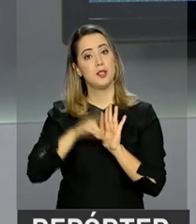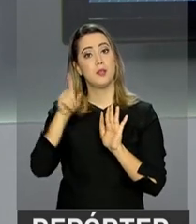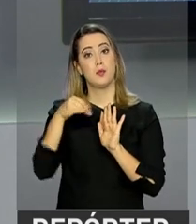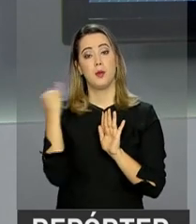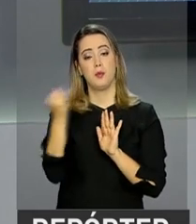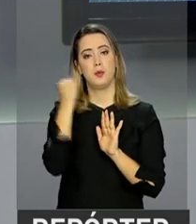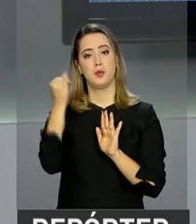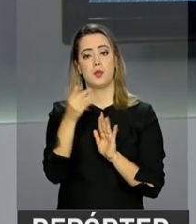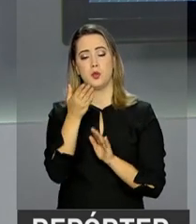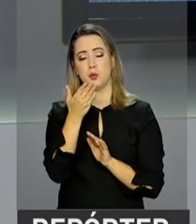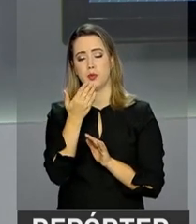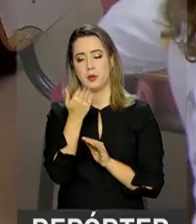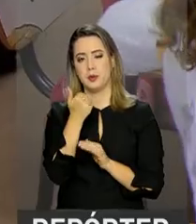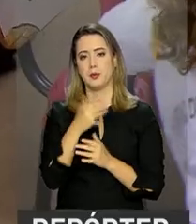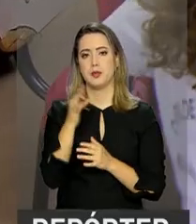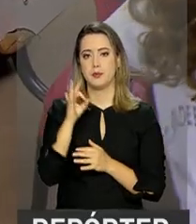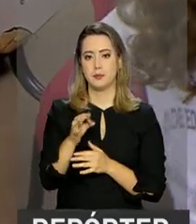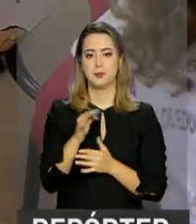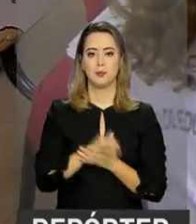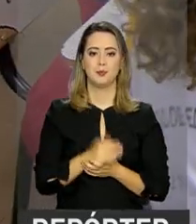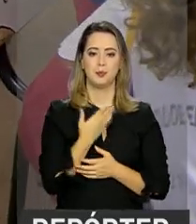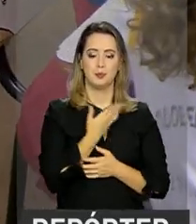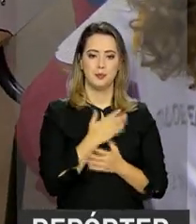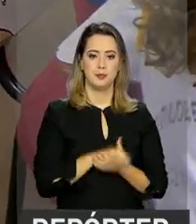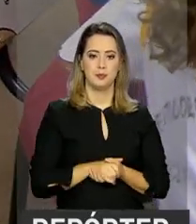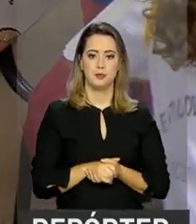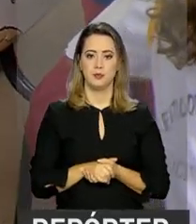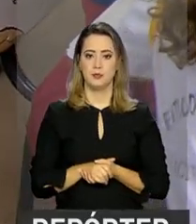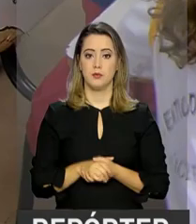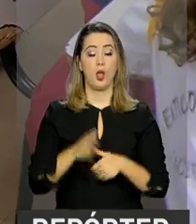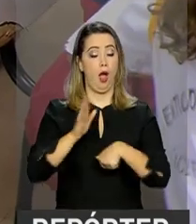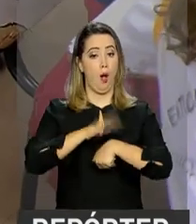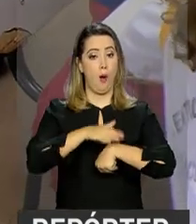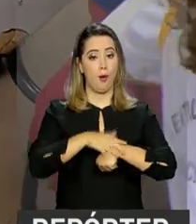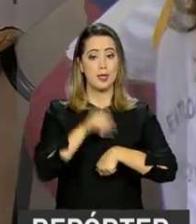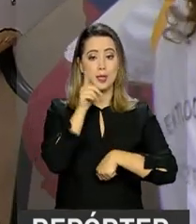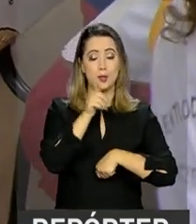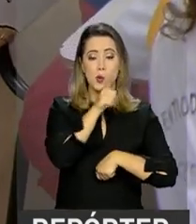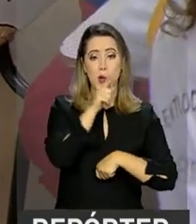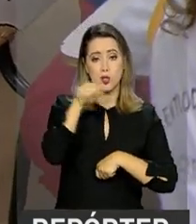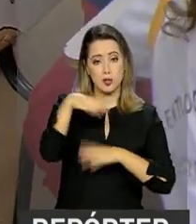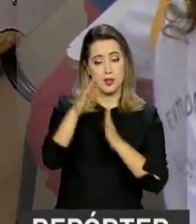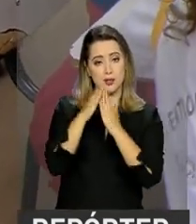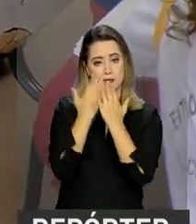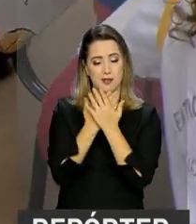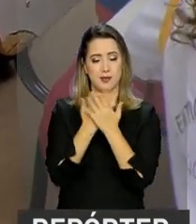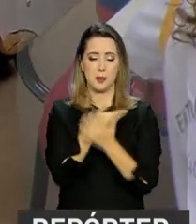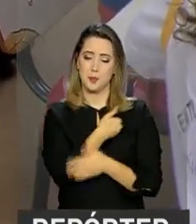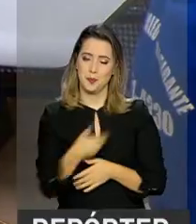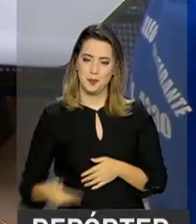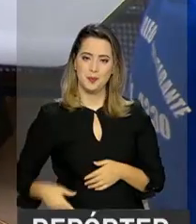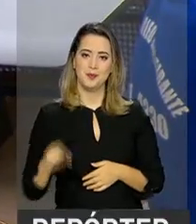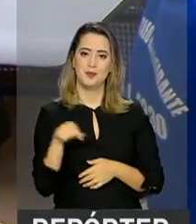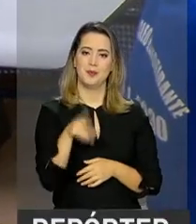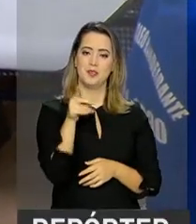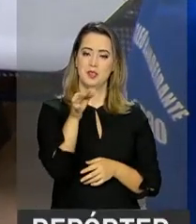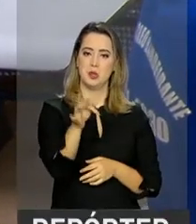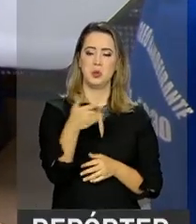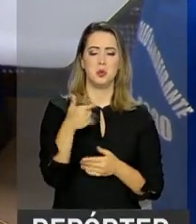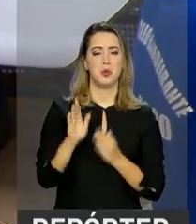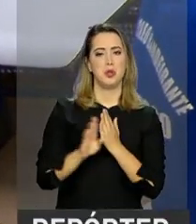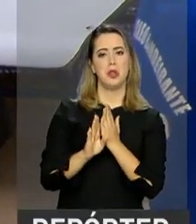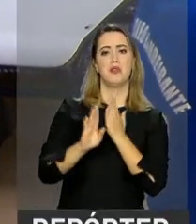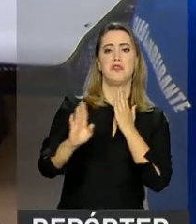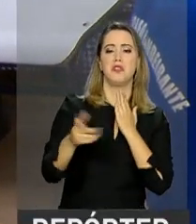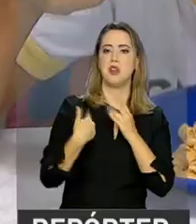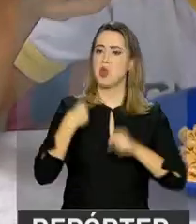alimentação de qualidade. A hora da merenda nesta escola pública do Distrito Federal não tem fila